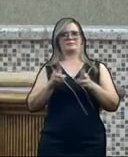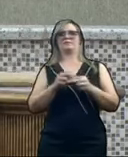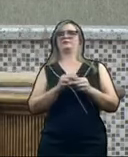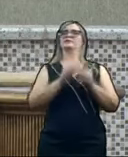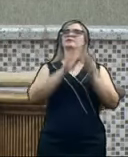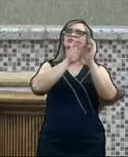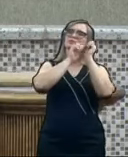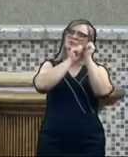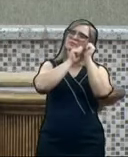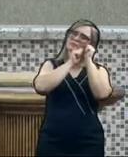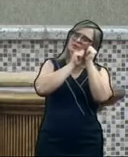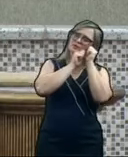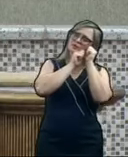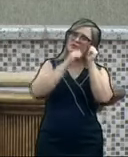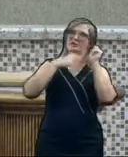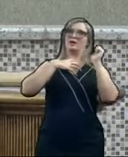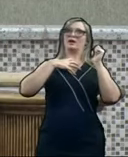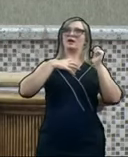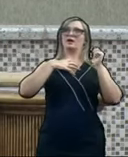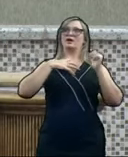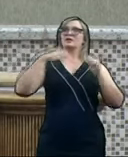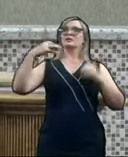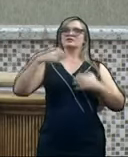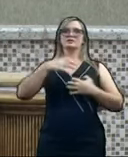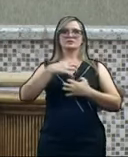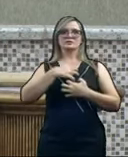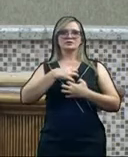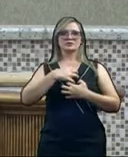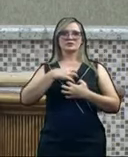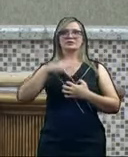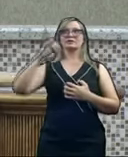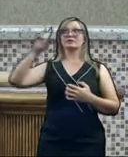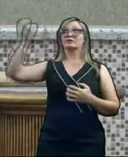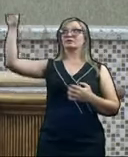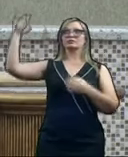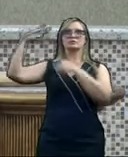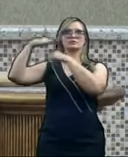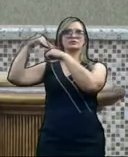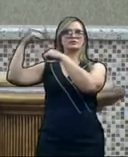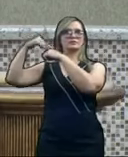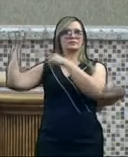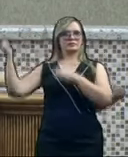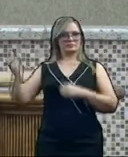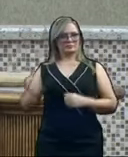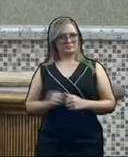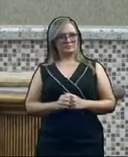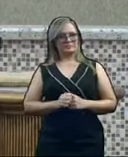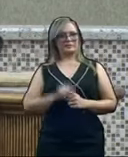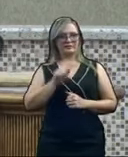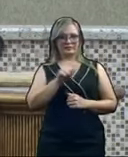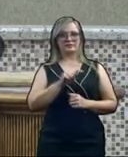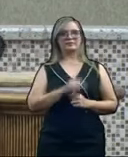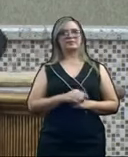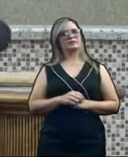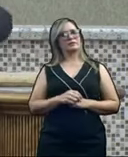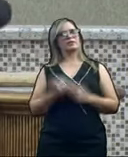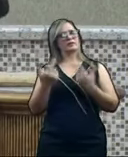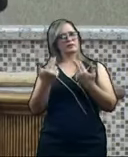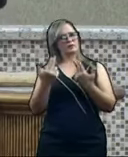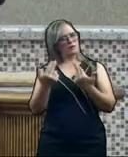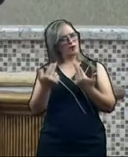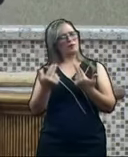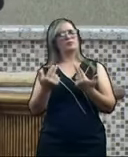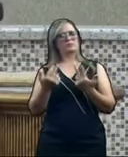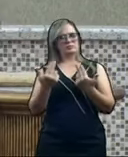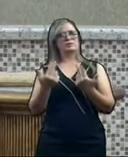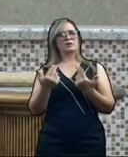vida Fique atento o ambiente onde você está será a sua ambiente onde você está permitindo Deus estará